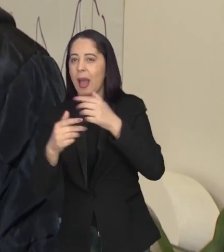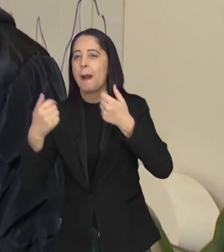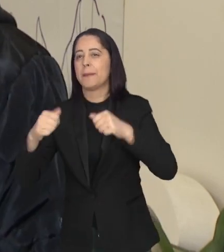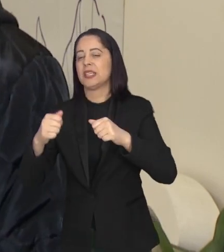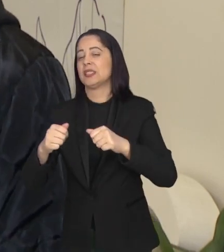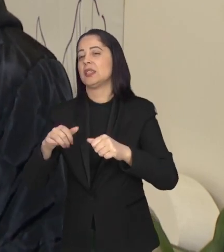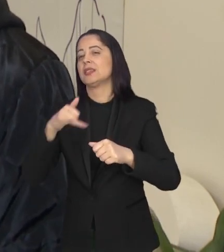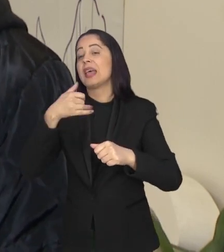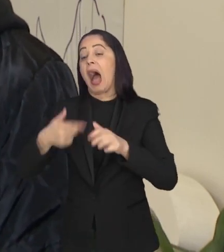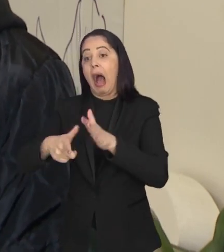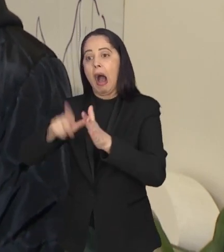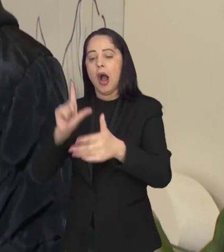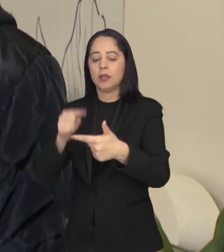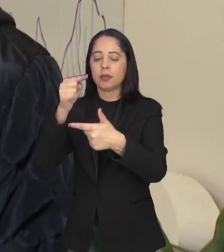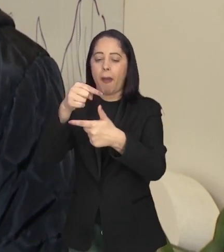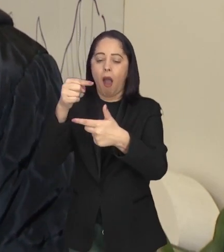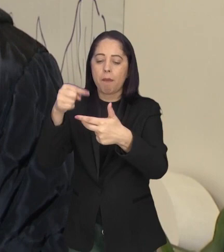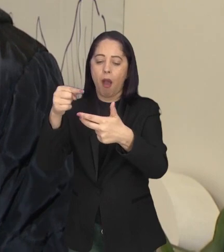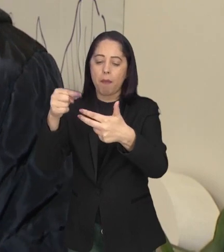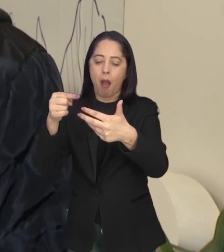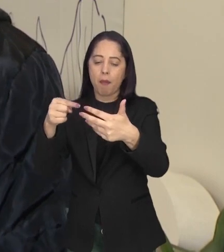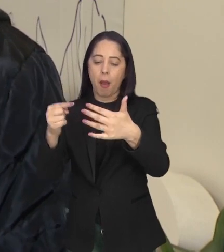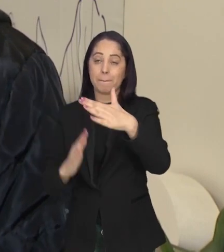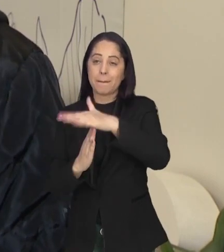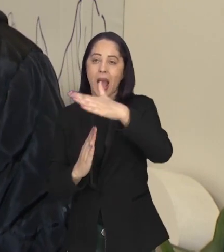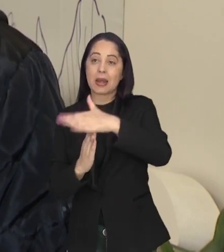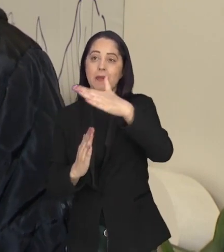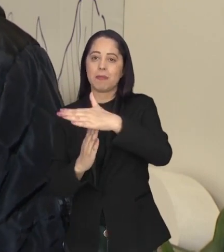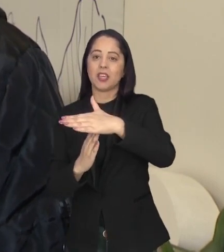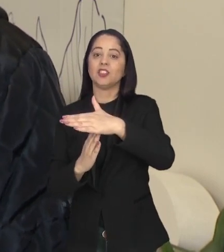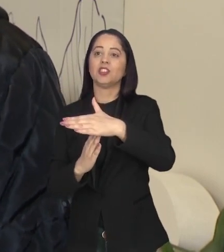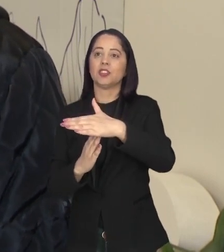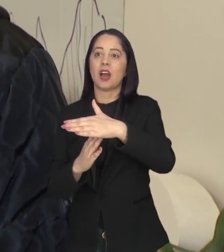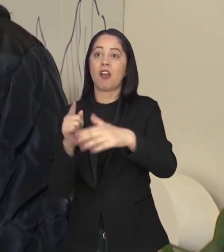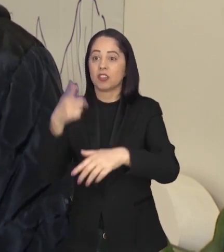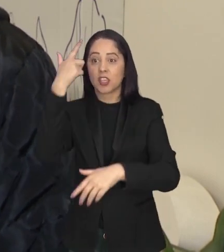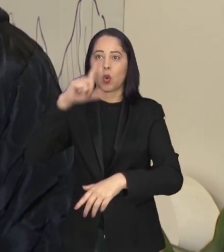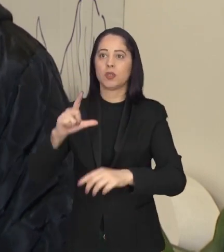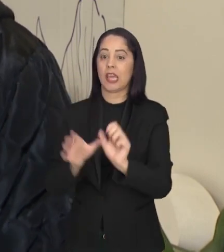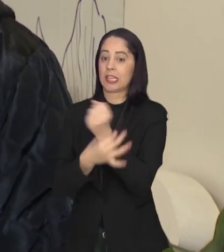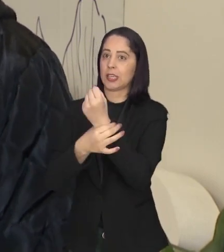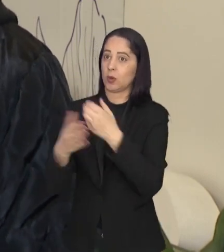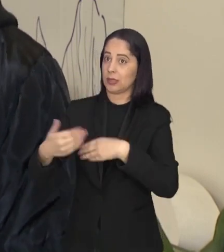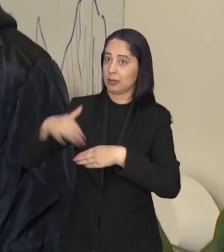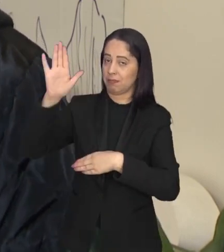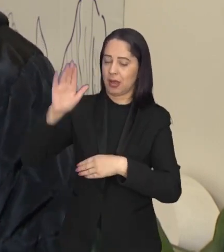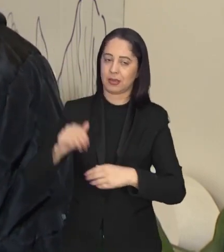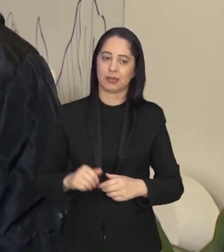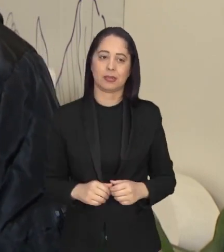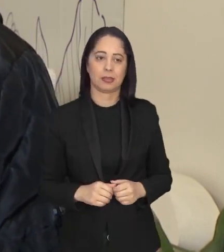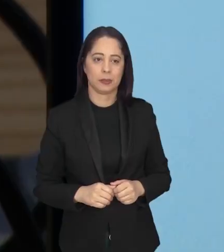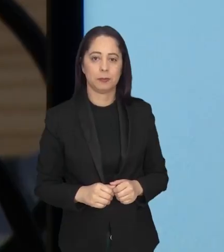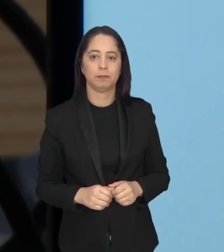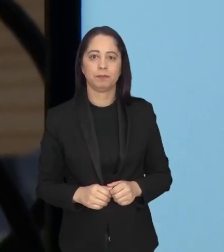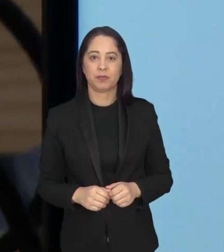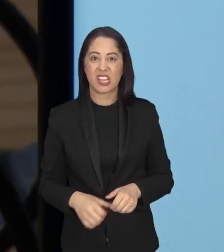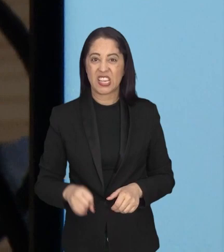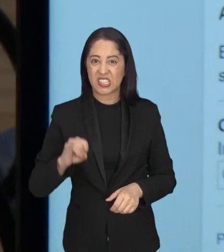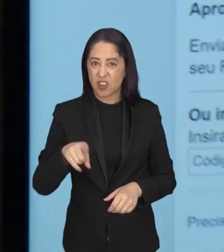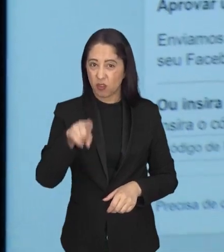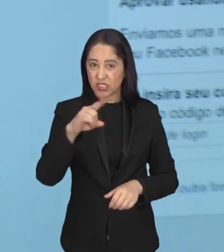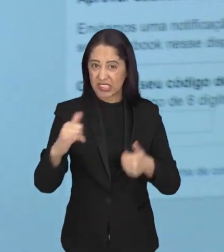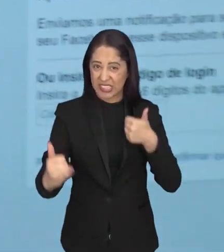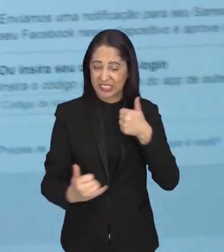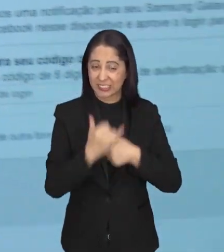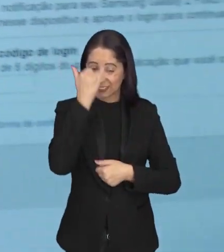ele vai precisar passar por mais essa camada, por mais essa barreira. E aí você consegue ter mais proteção nos seus acessos. E caso